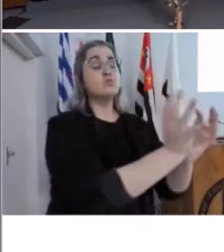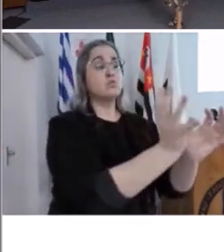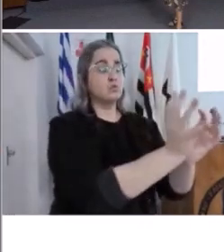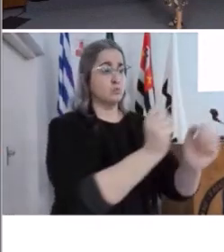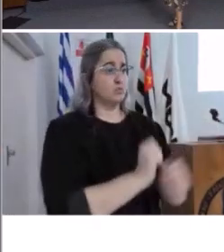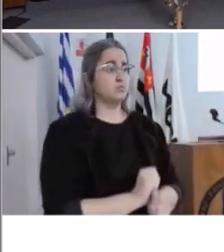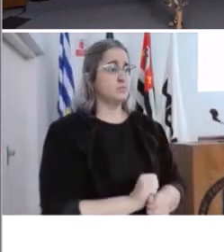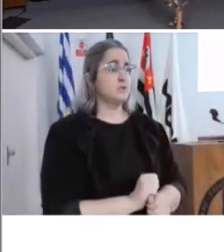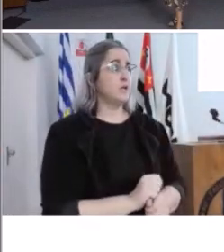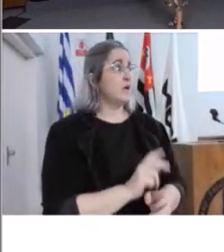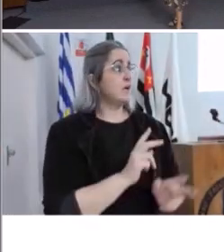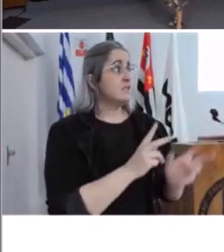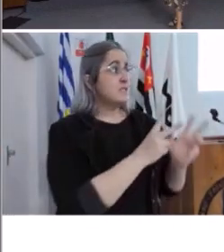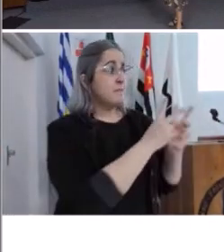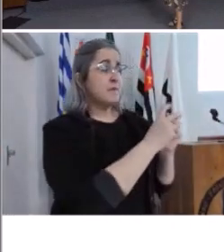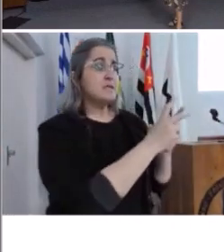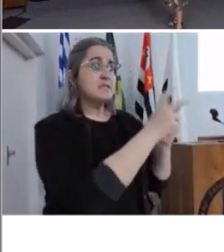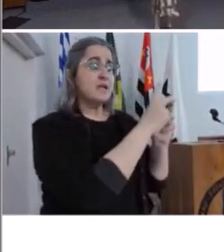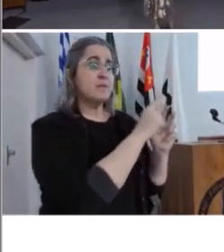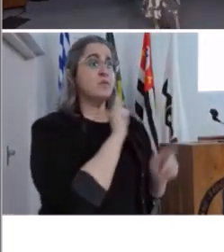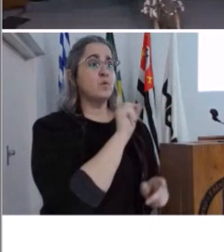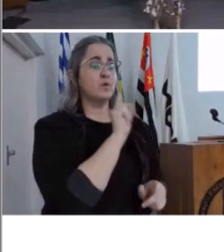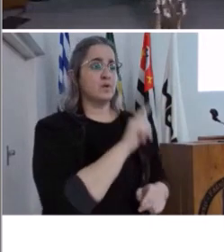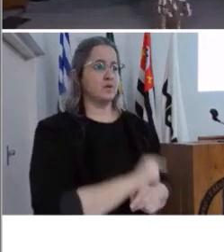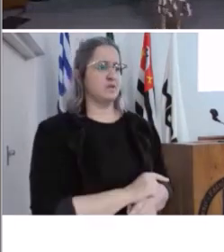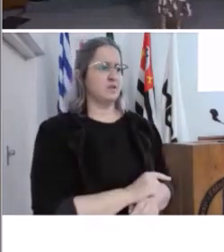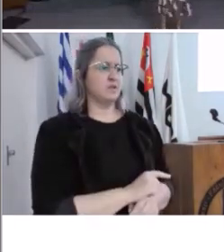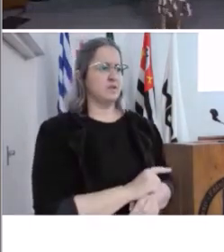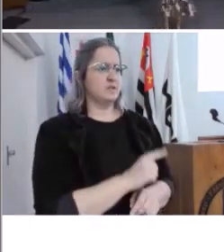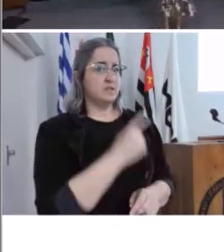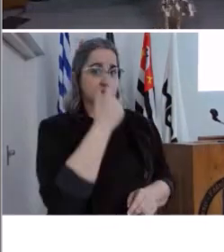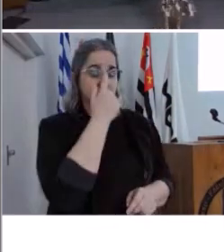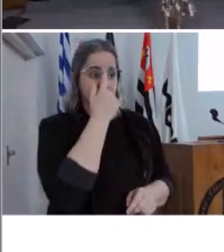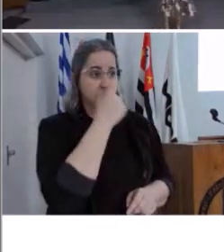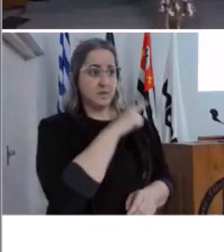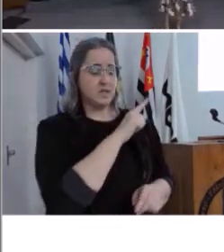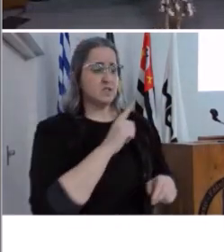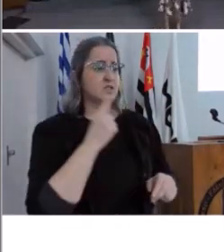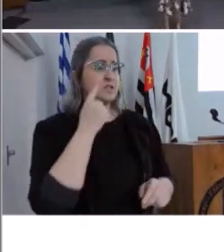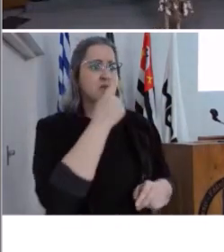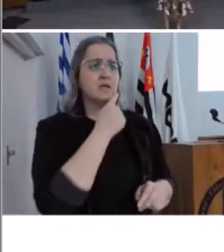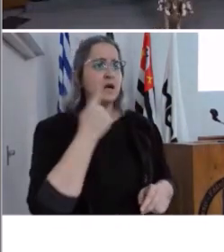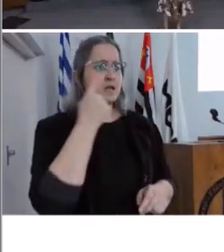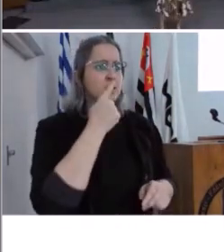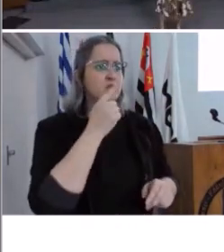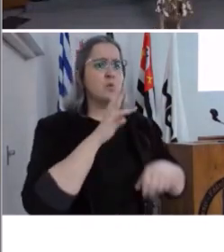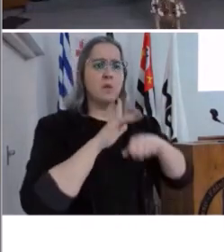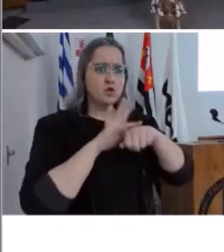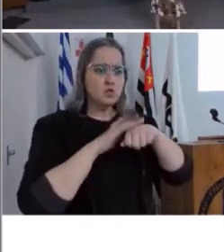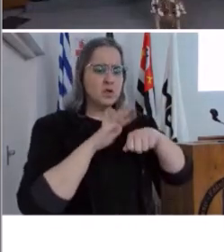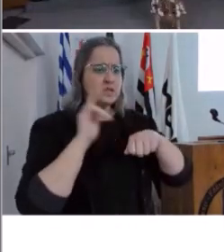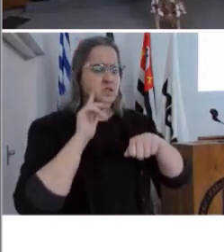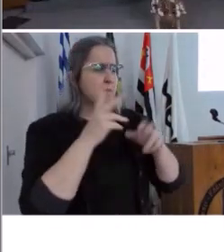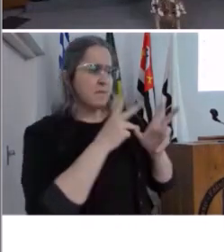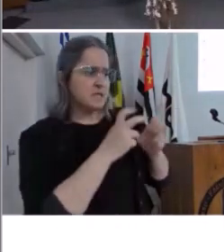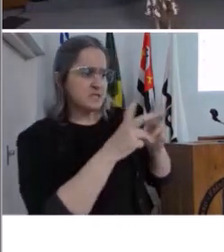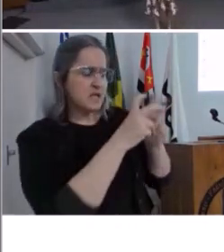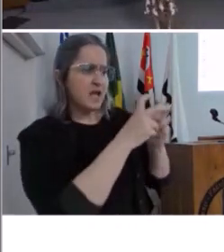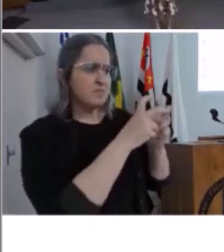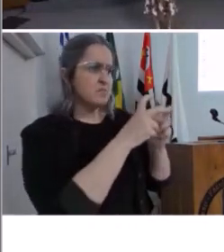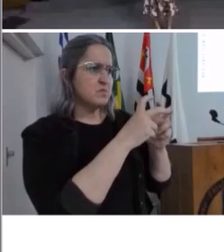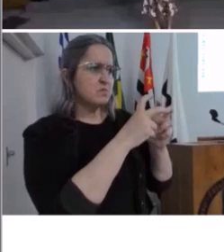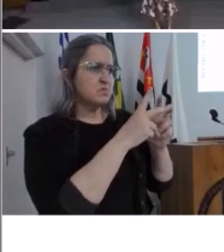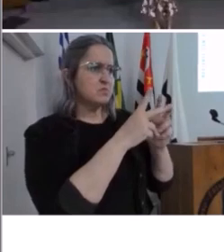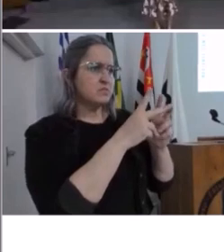periodontização. Mas, gente, se você olhar o elemento dentário, vocês estão vendo algum biofilme aí que pudesse justificar uma doença periodontal que